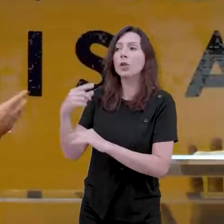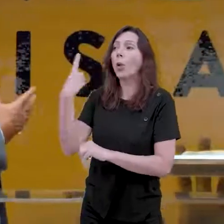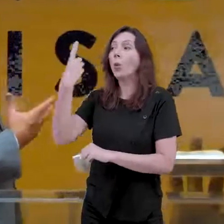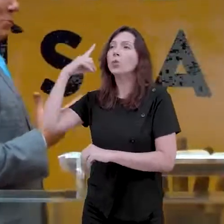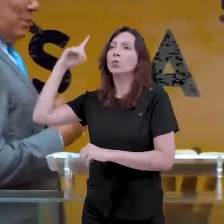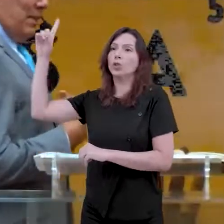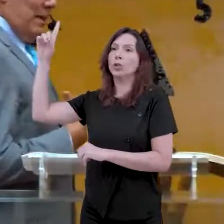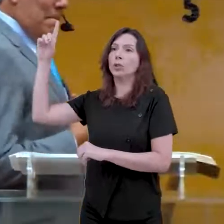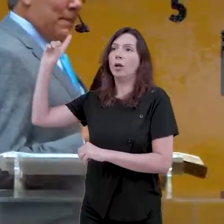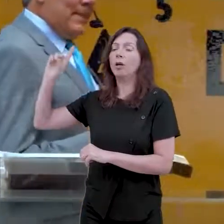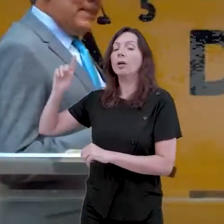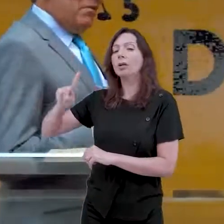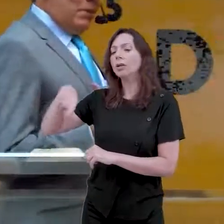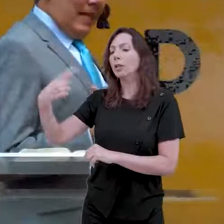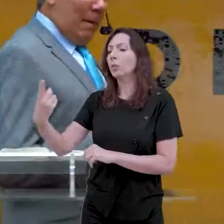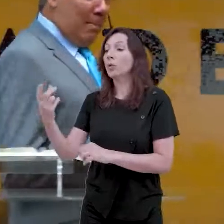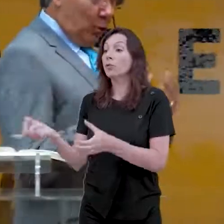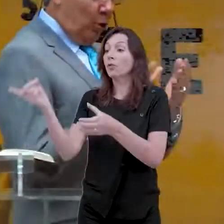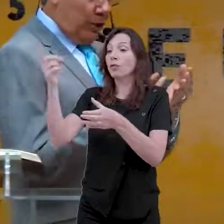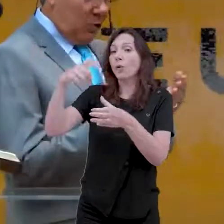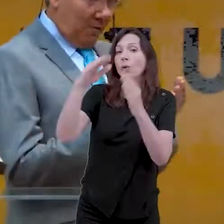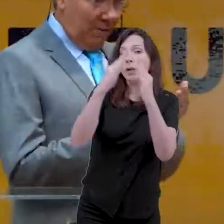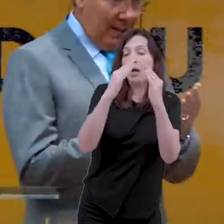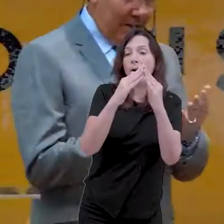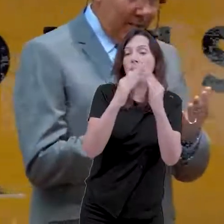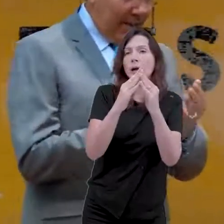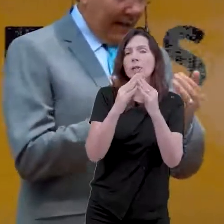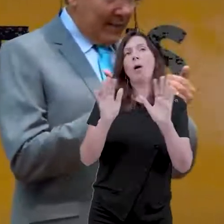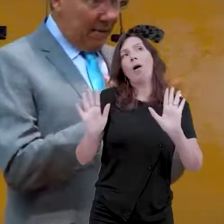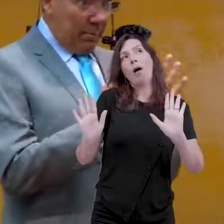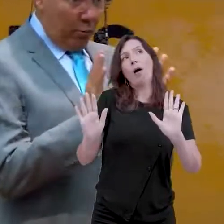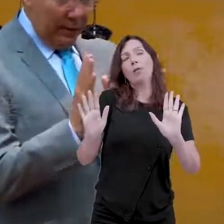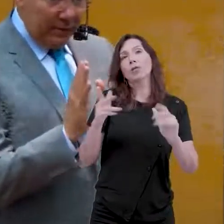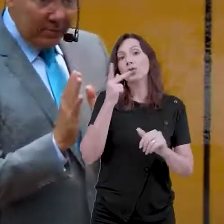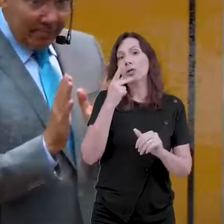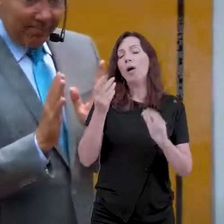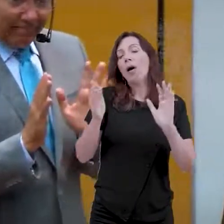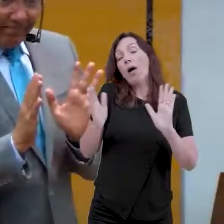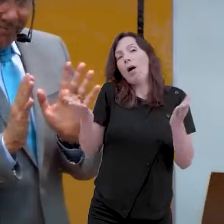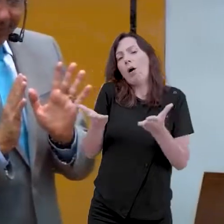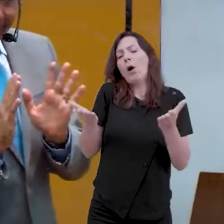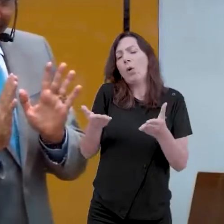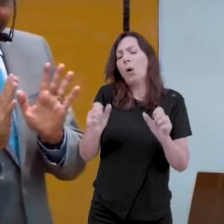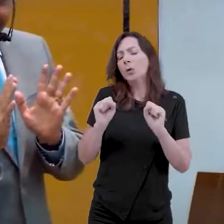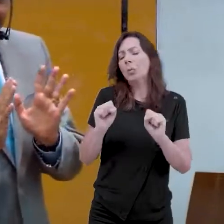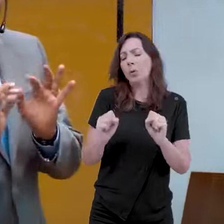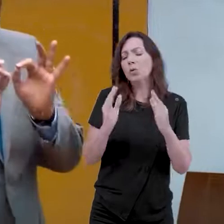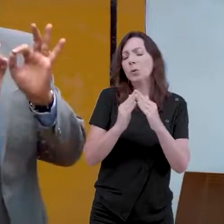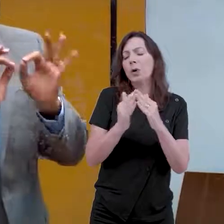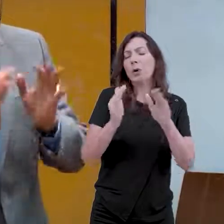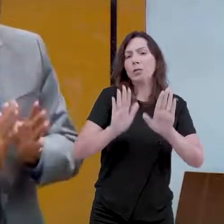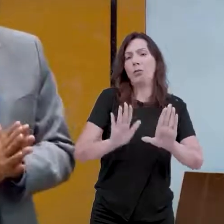sua providência e sabedoria, não dá uma B12 na sua veia, que diz, essa vale por um mês.